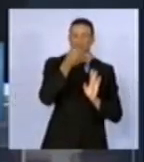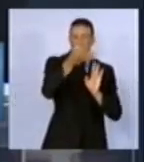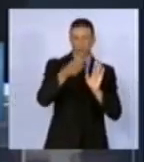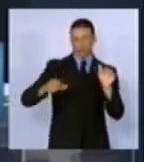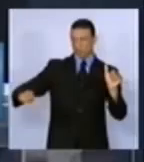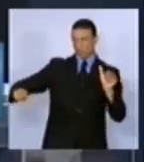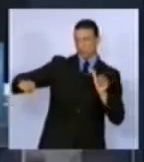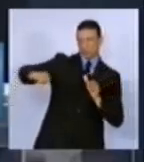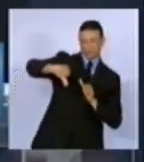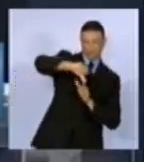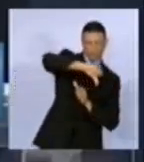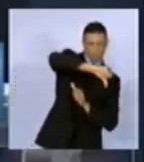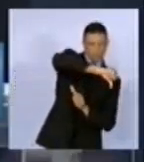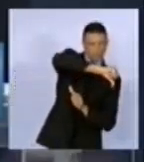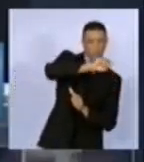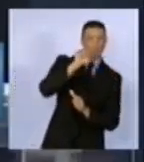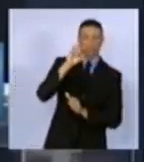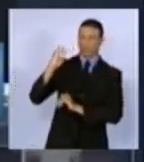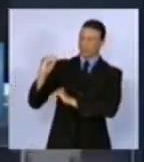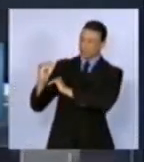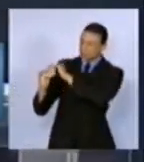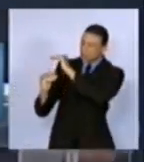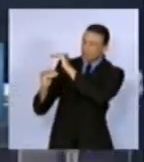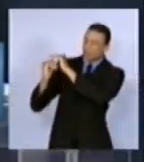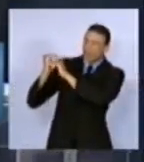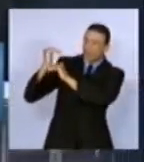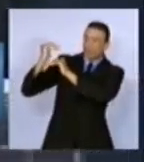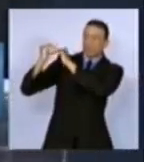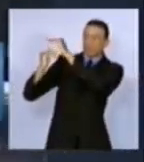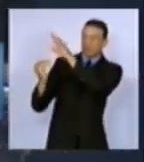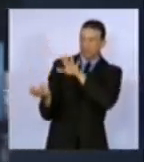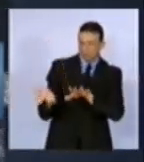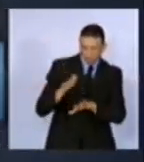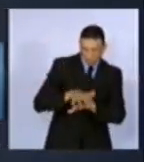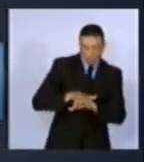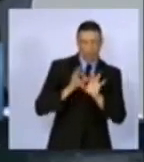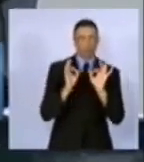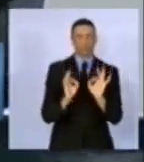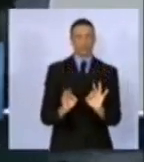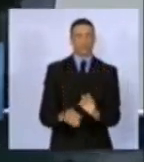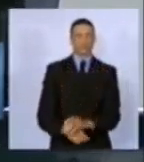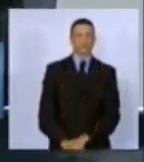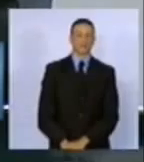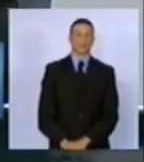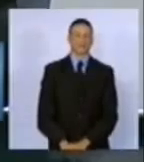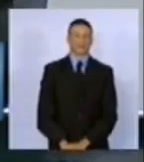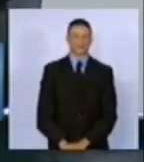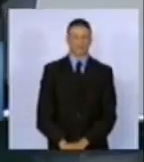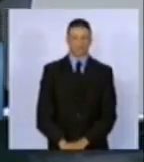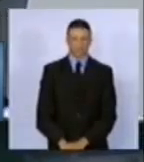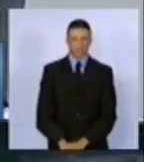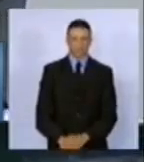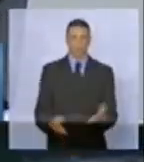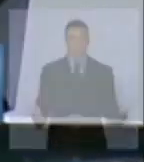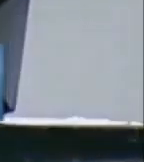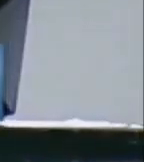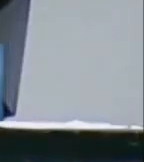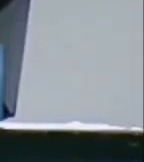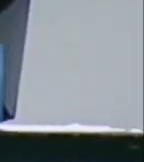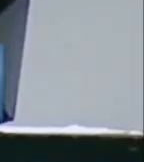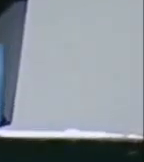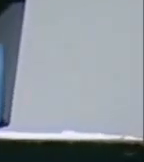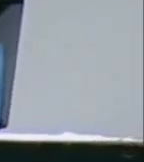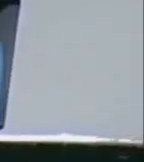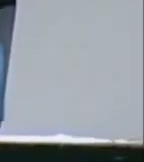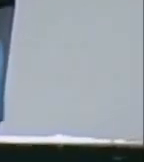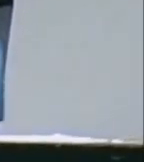ser feita de forma gradual para a acomodação desses empregados obrigado muito obrigado chama agora A Tribuna para